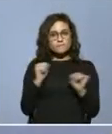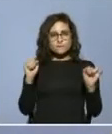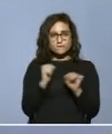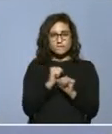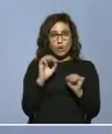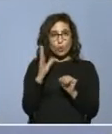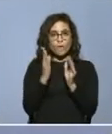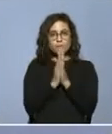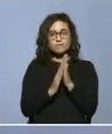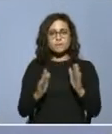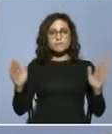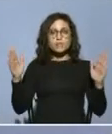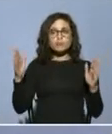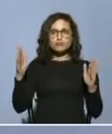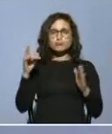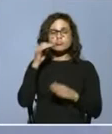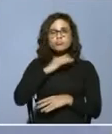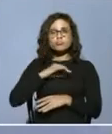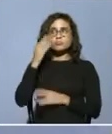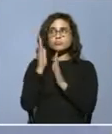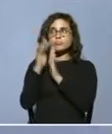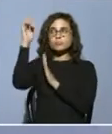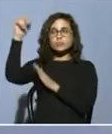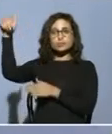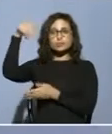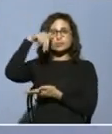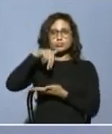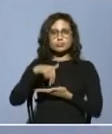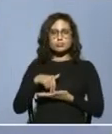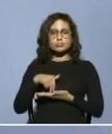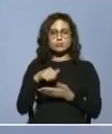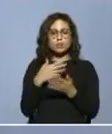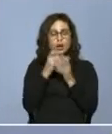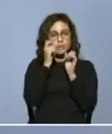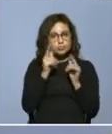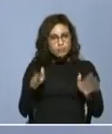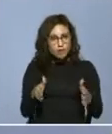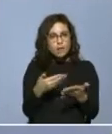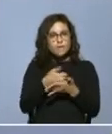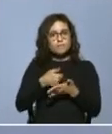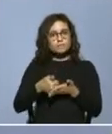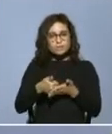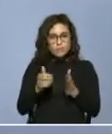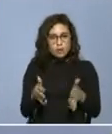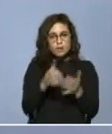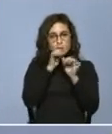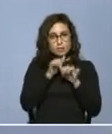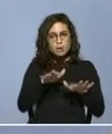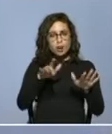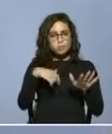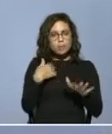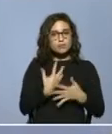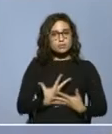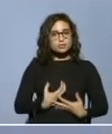Senhor se aproximou e os acordou para lhes proclamar o Evangelho e se viram envolvidos